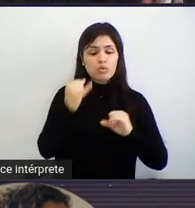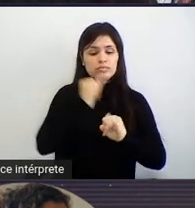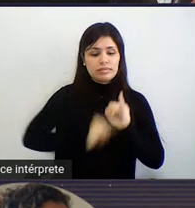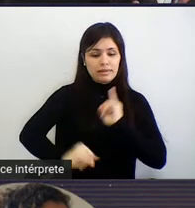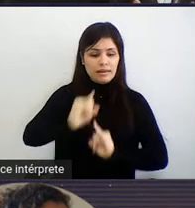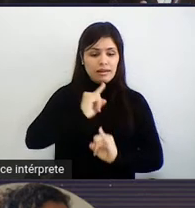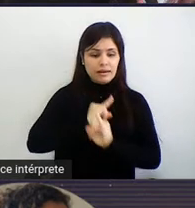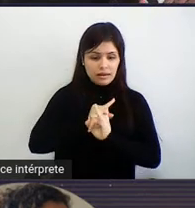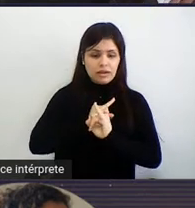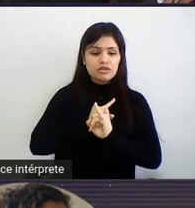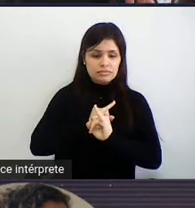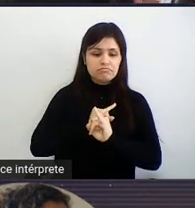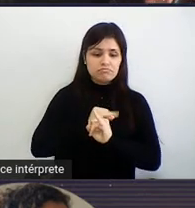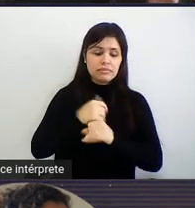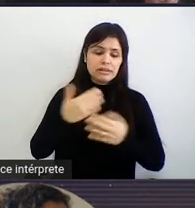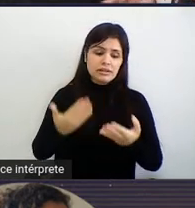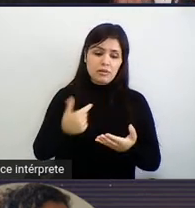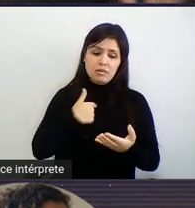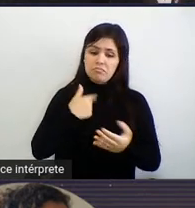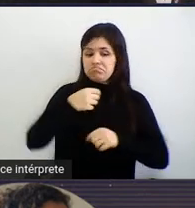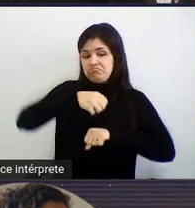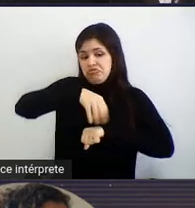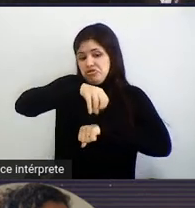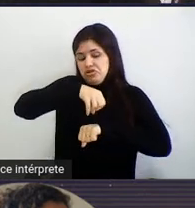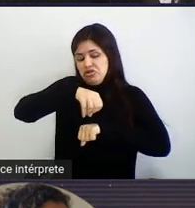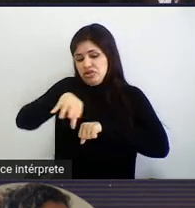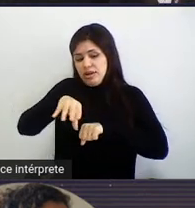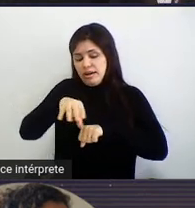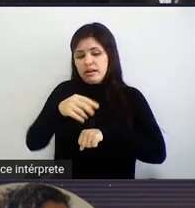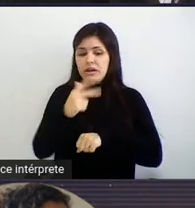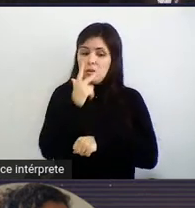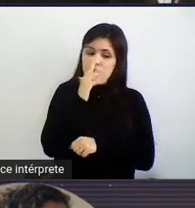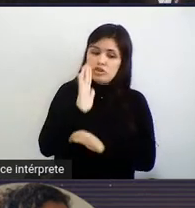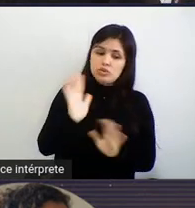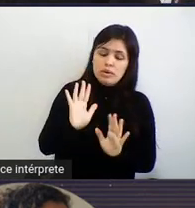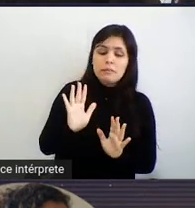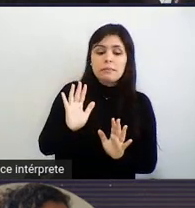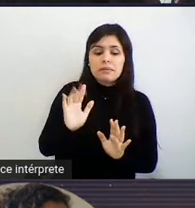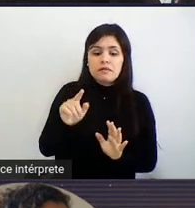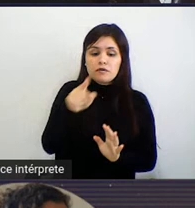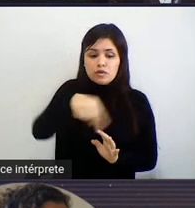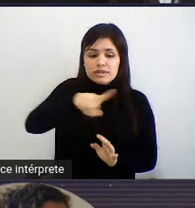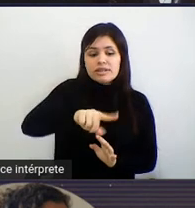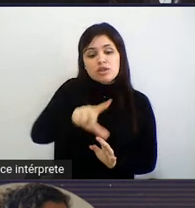A minha dica seria não tentar fazer tudo, mas escolher um ou outro